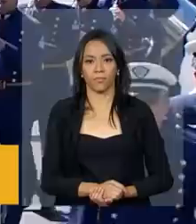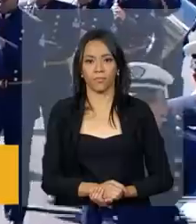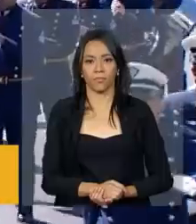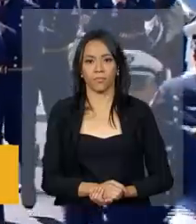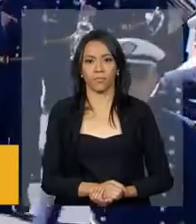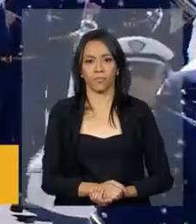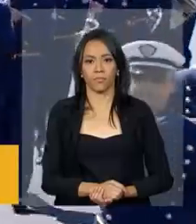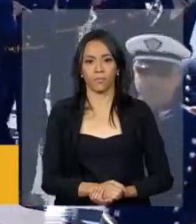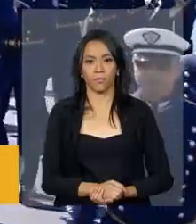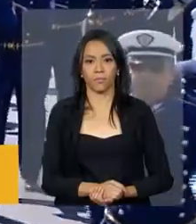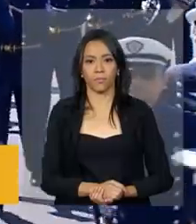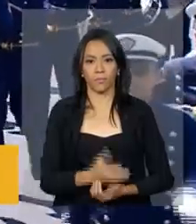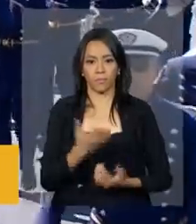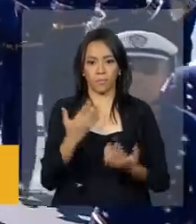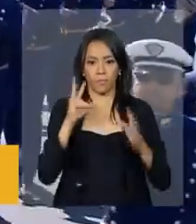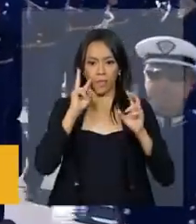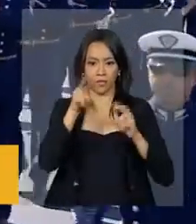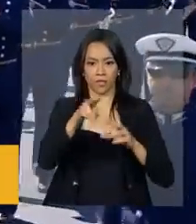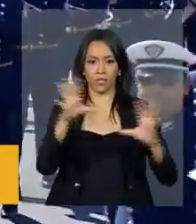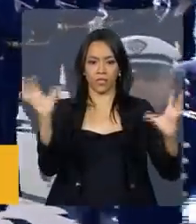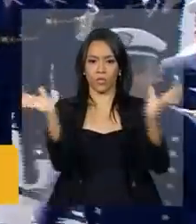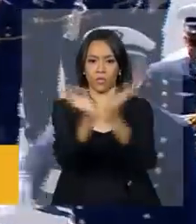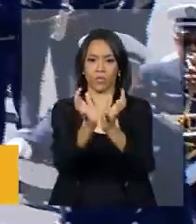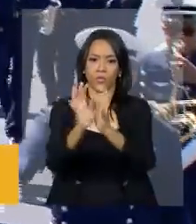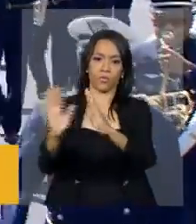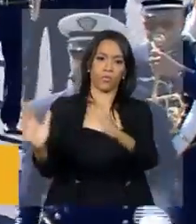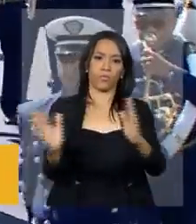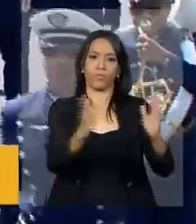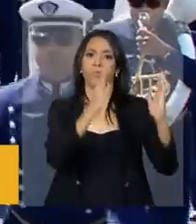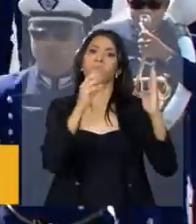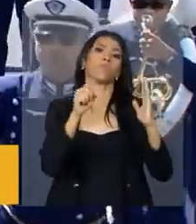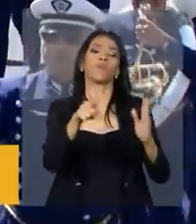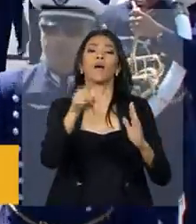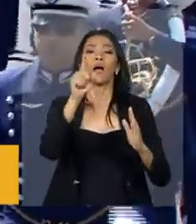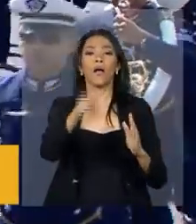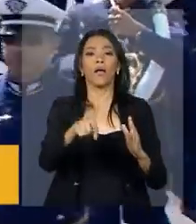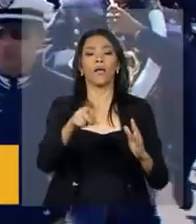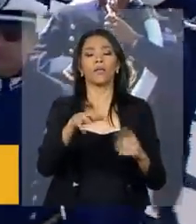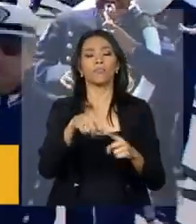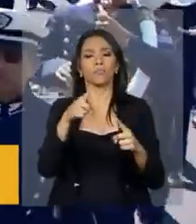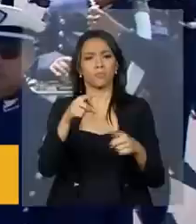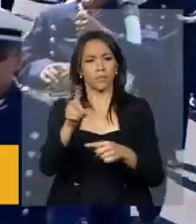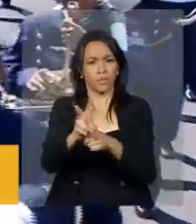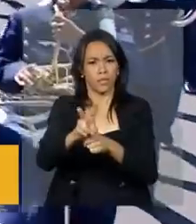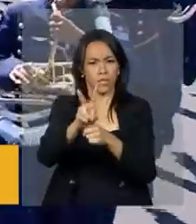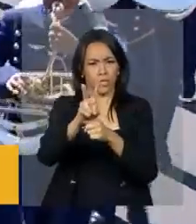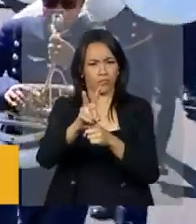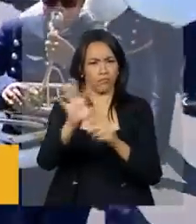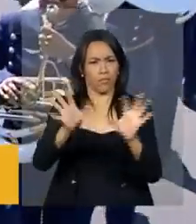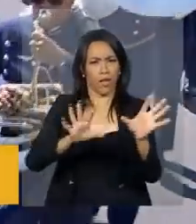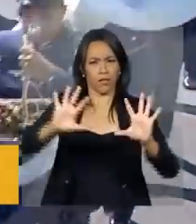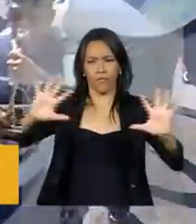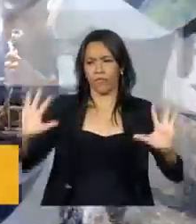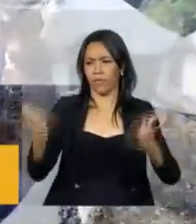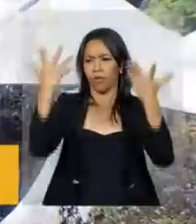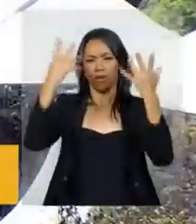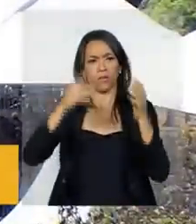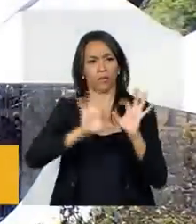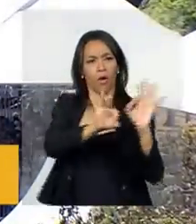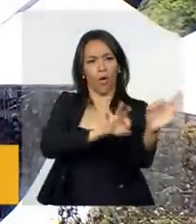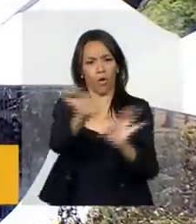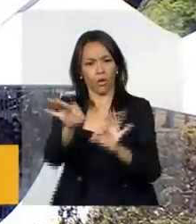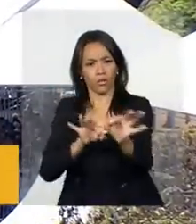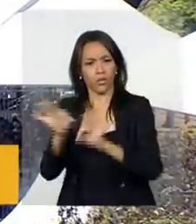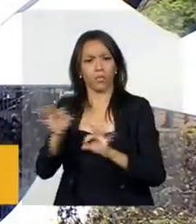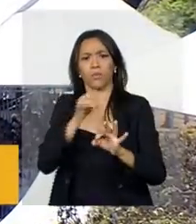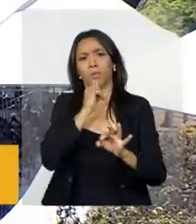Companheiro cerimonial Santos Dumont, eles são responsáveis pela guarda de honra e ala de cerimonial em eventos de grande monta, como o 7